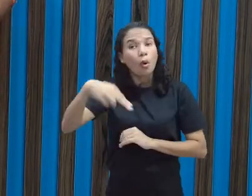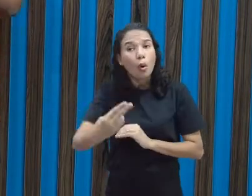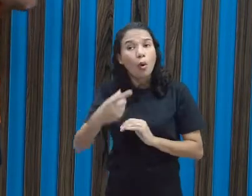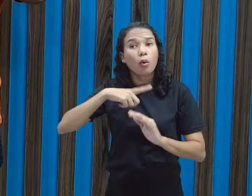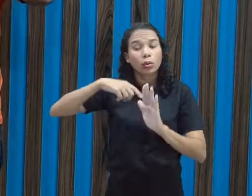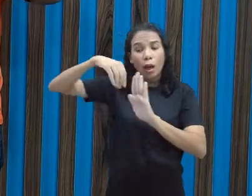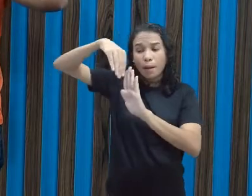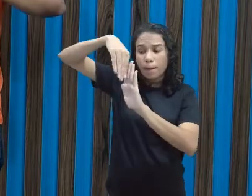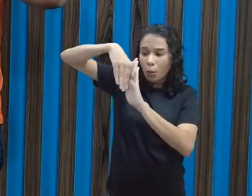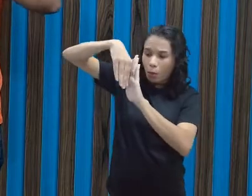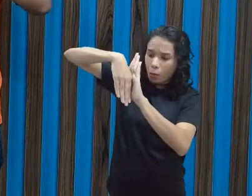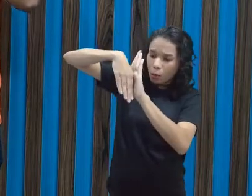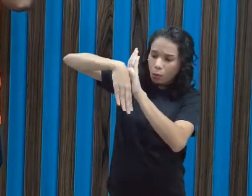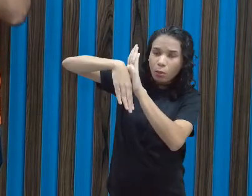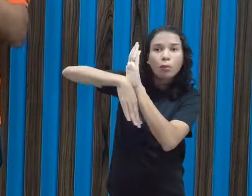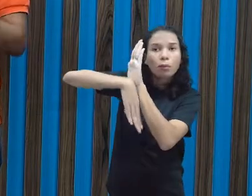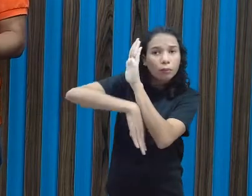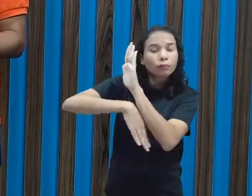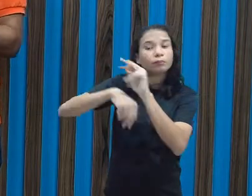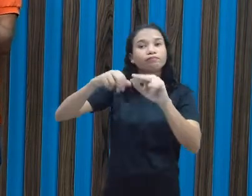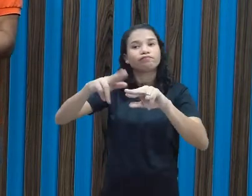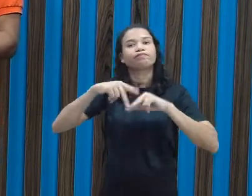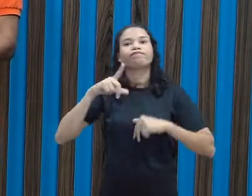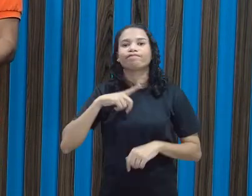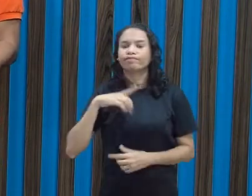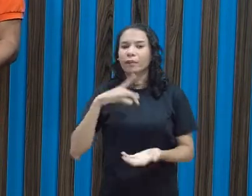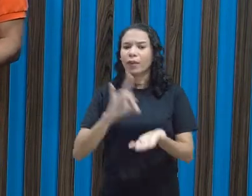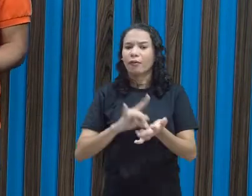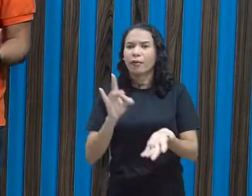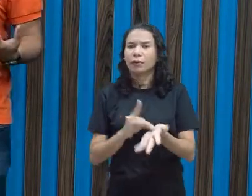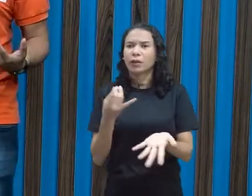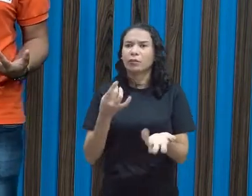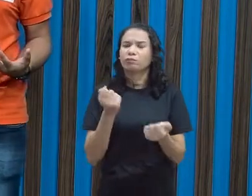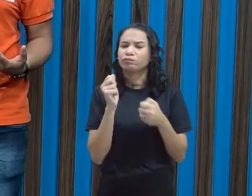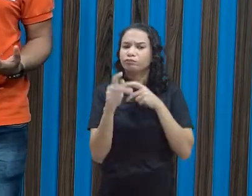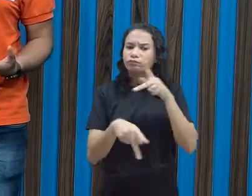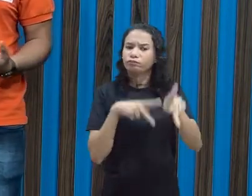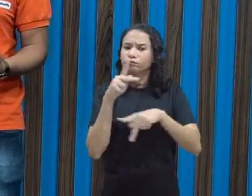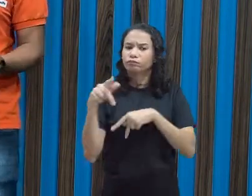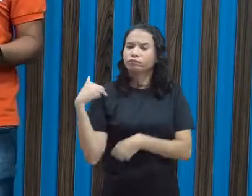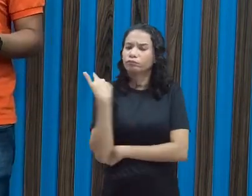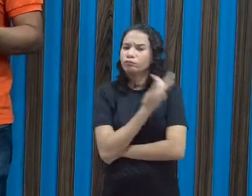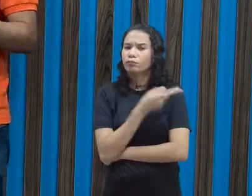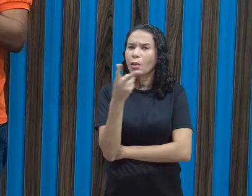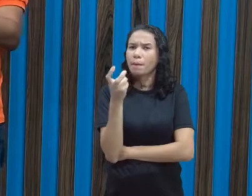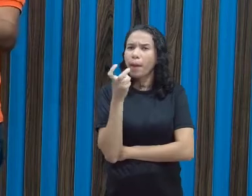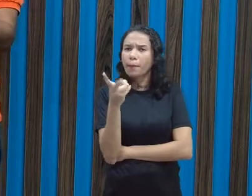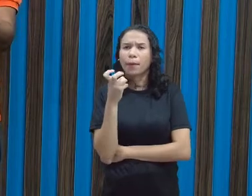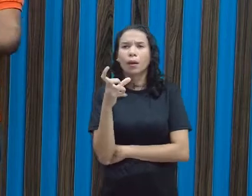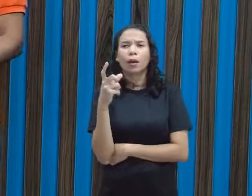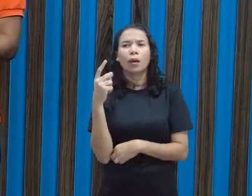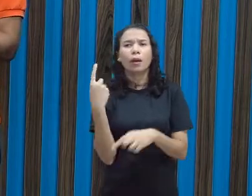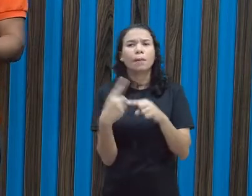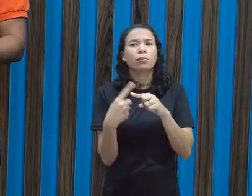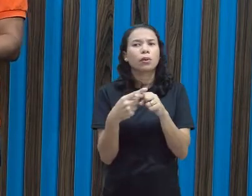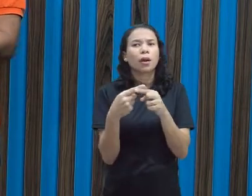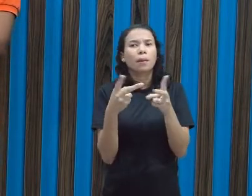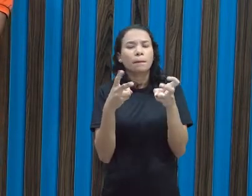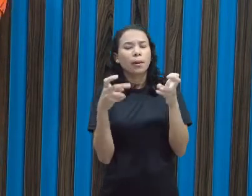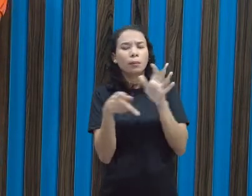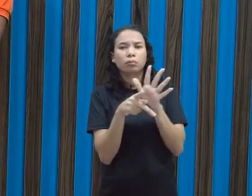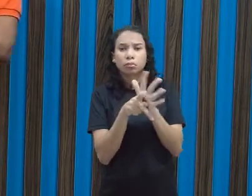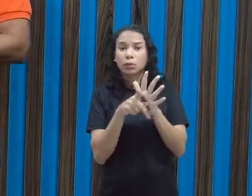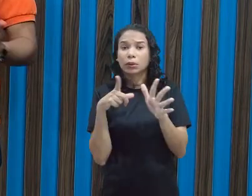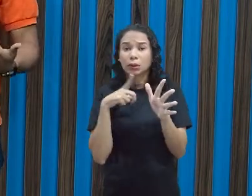está diminuindo. Né? E aí tem uma grande questão populacional, né? Porque, além desses outros fatores,